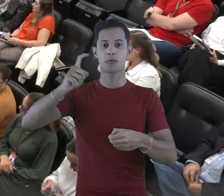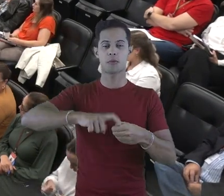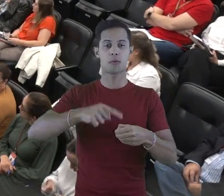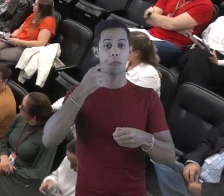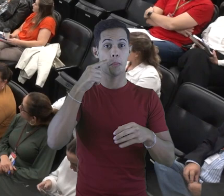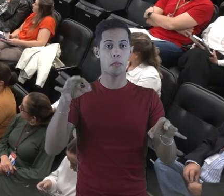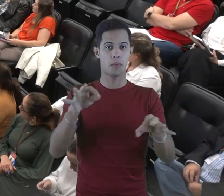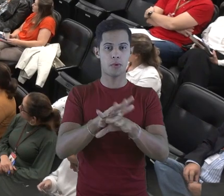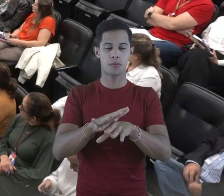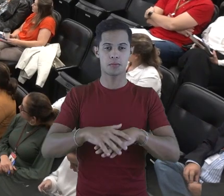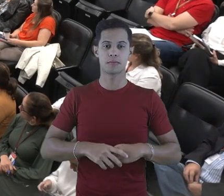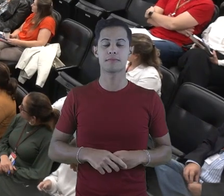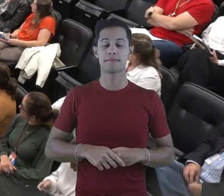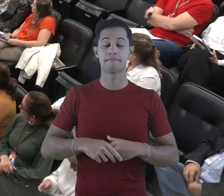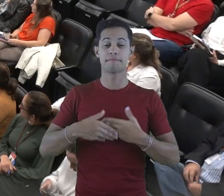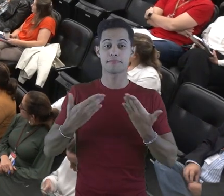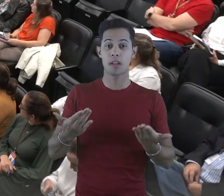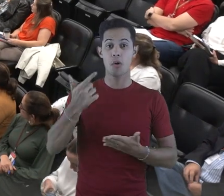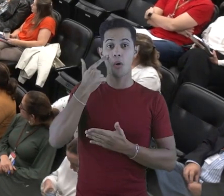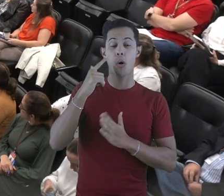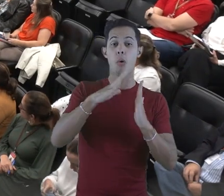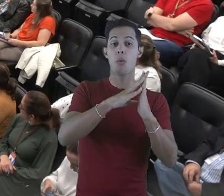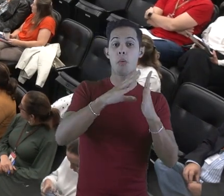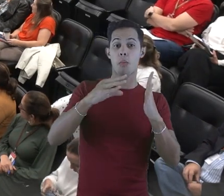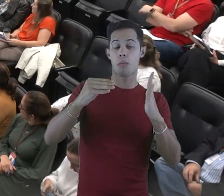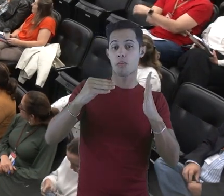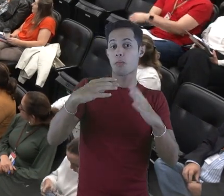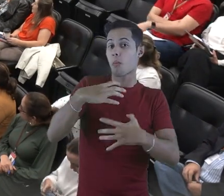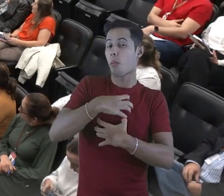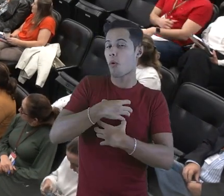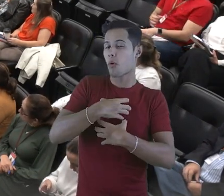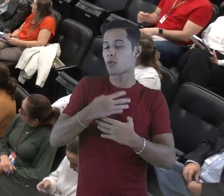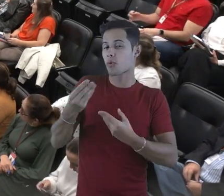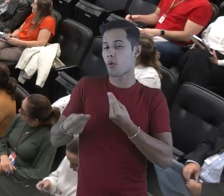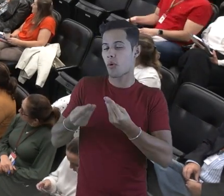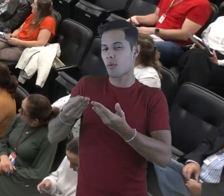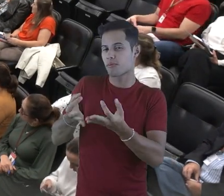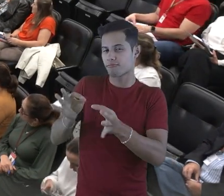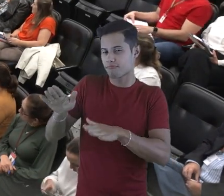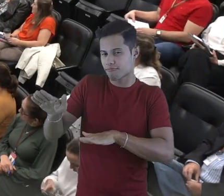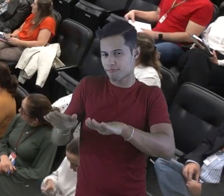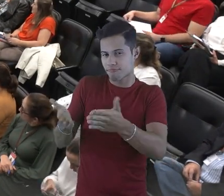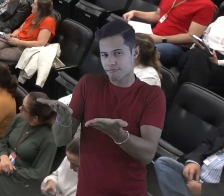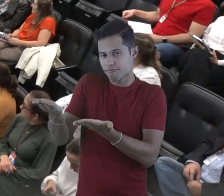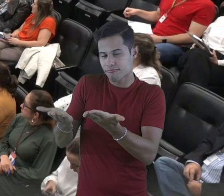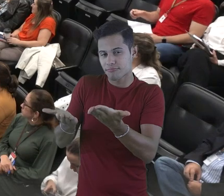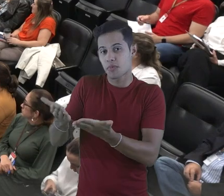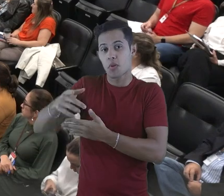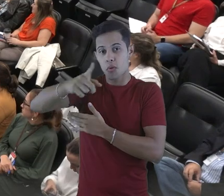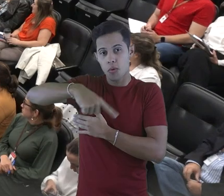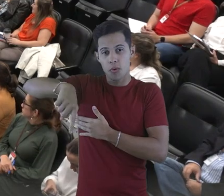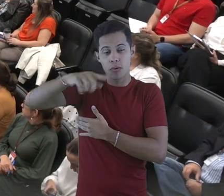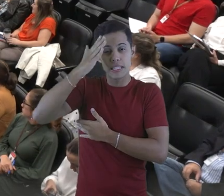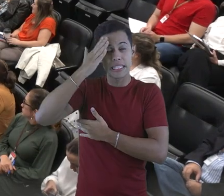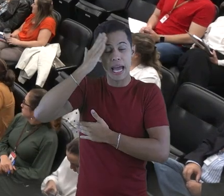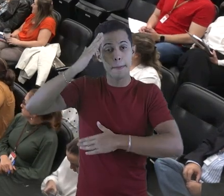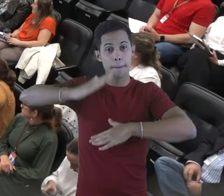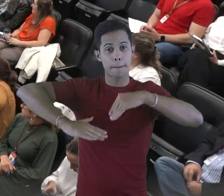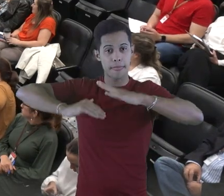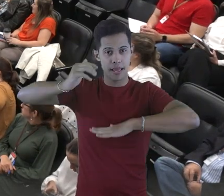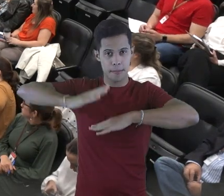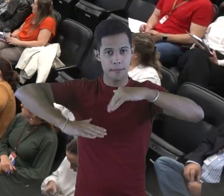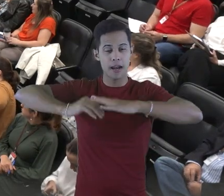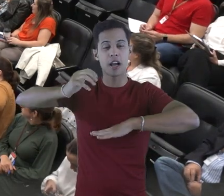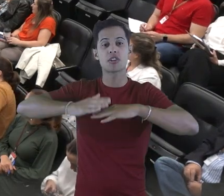realizado vocês viram lá na prática o modo pelo qual o tratamento é realizado eu consigo demonstrar adequação finalidade necessidade eu consigo demonstrar